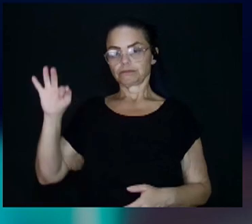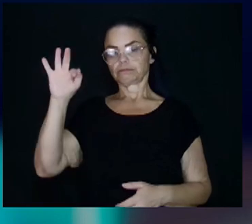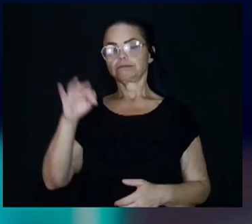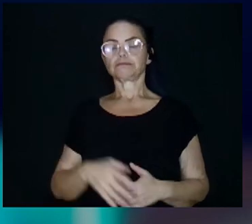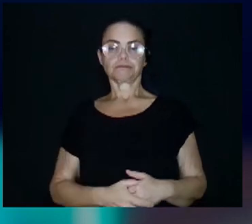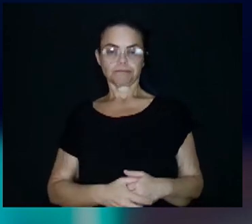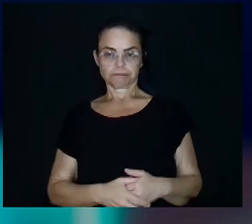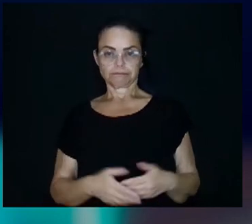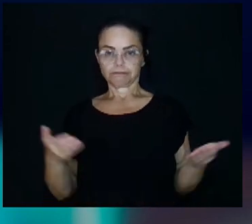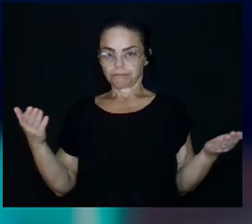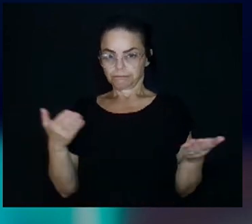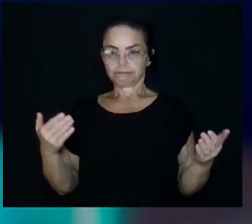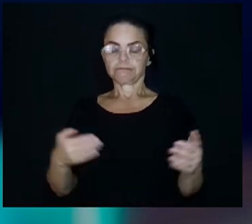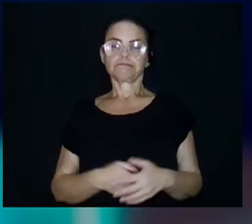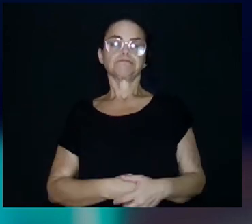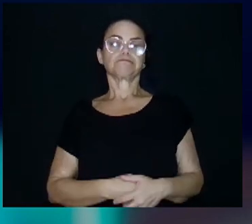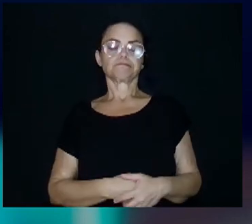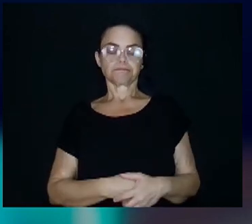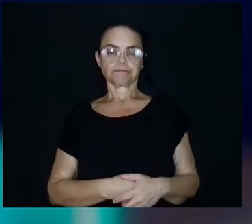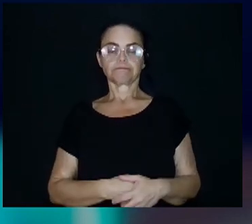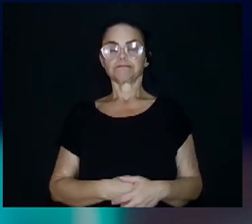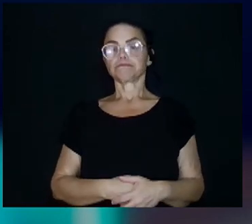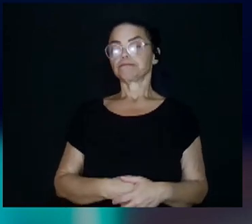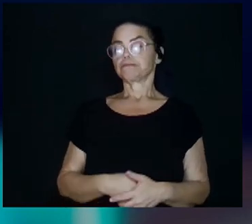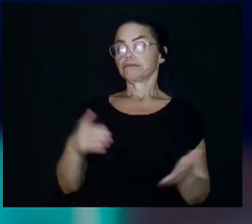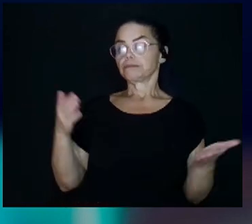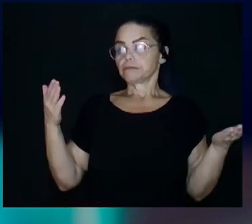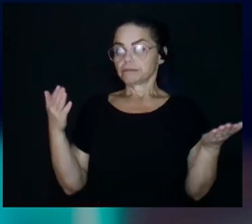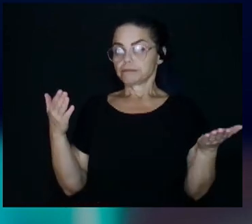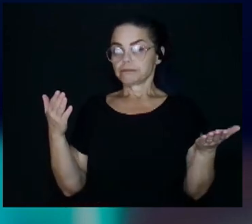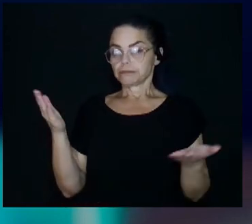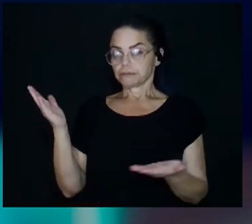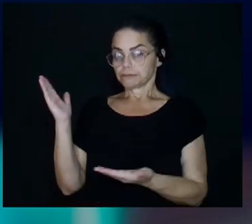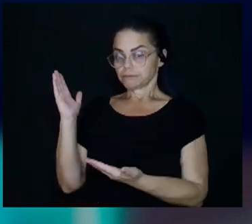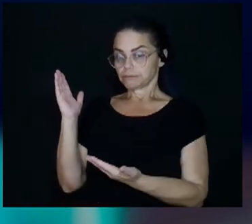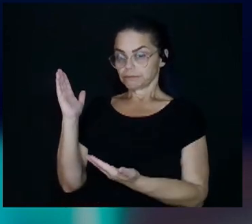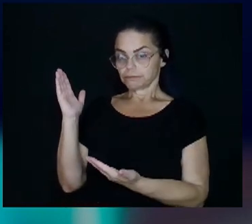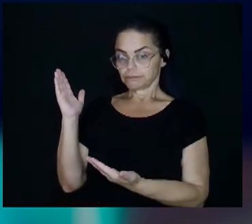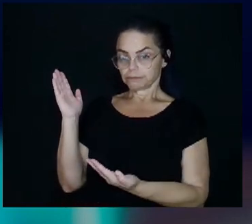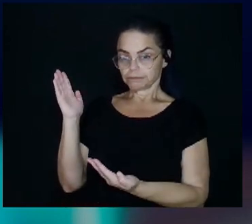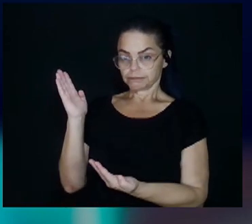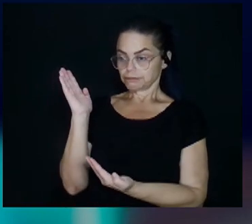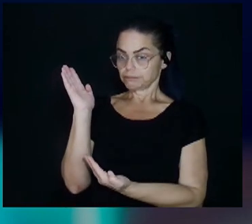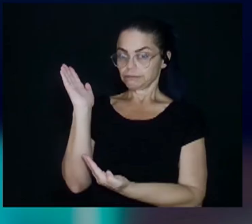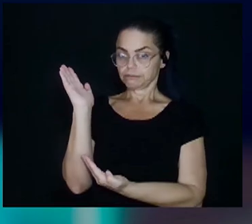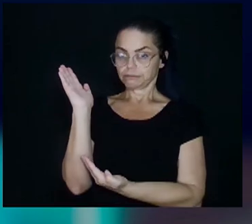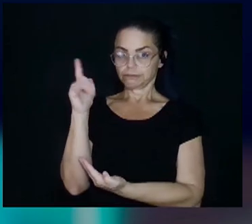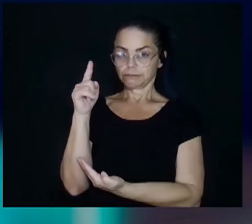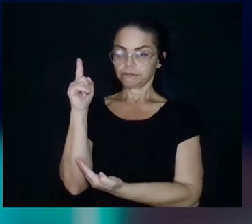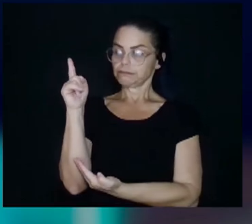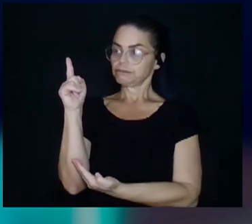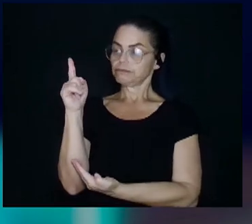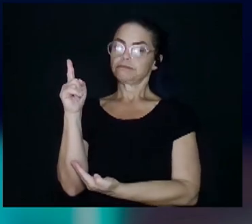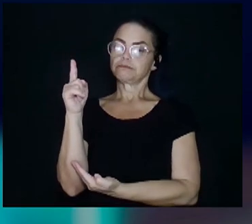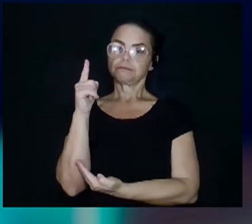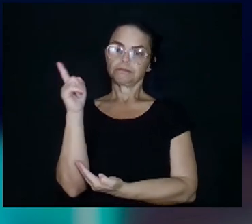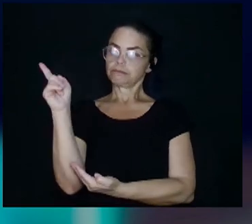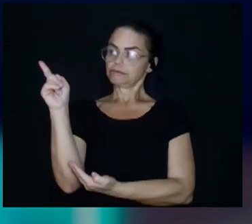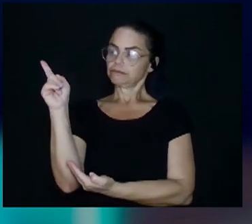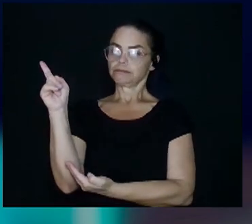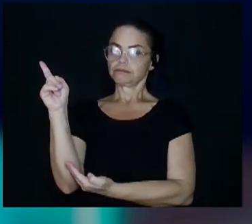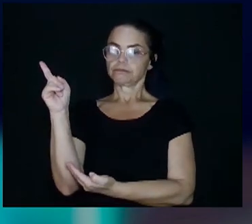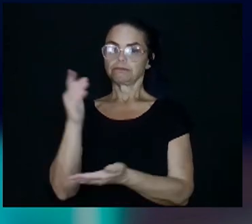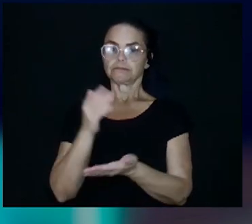revisora, enfim, aquilo ou tudo. Mas a níveis estadual e municipal, eu cito só como exemplo